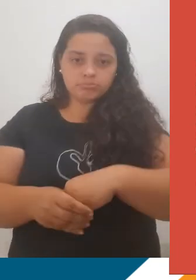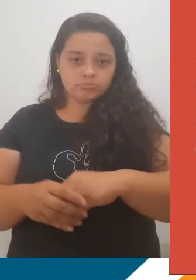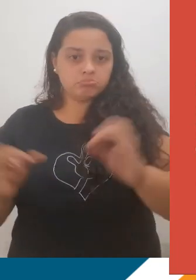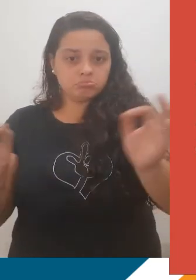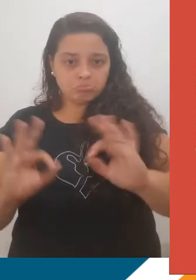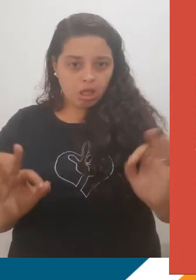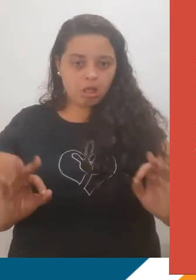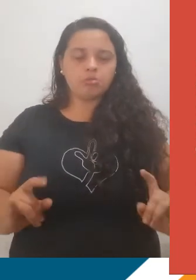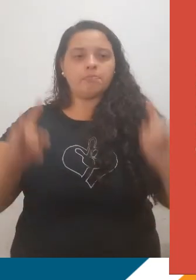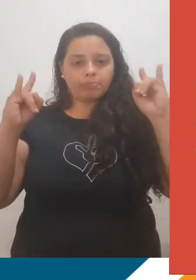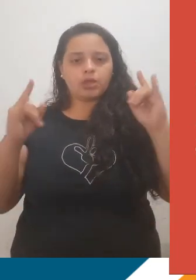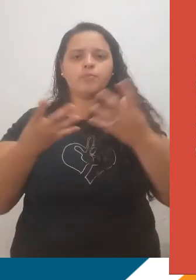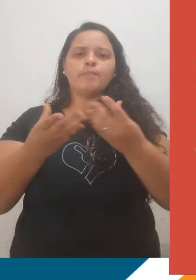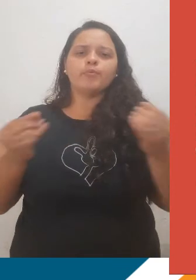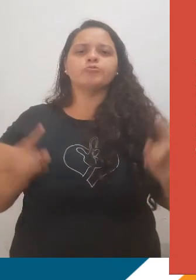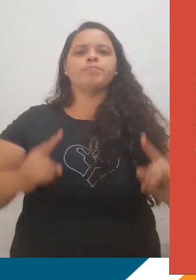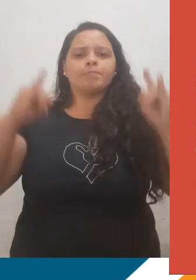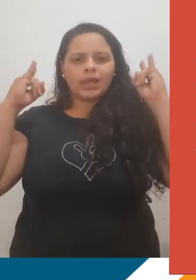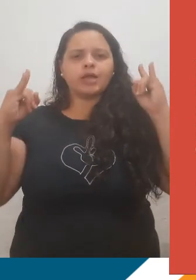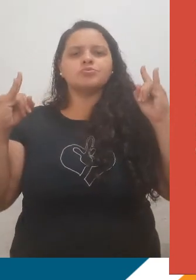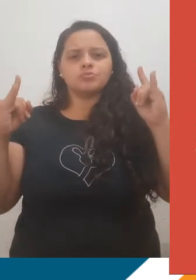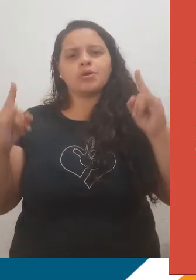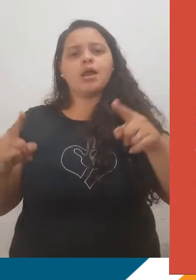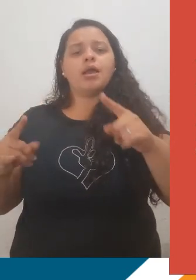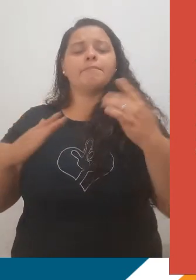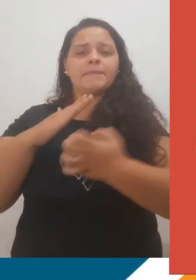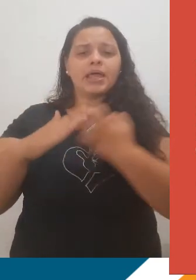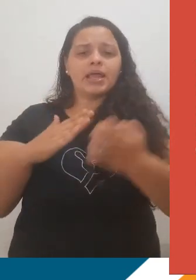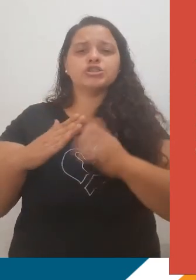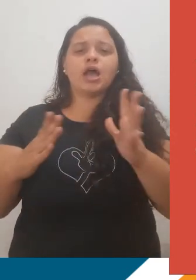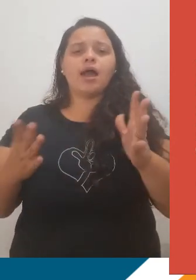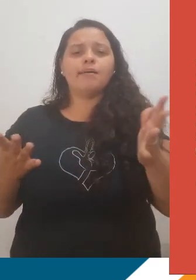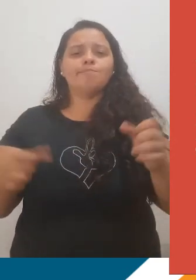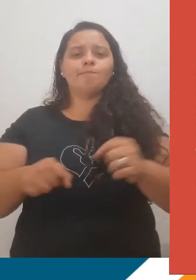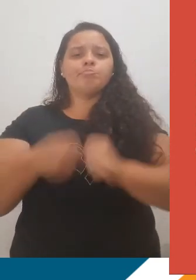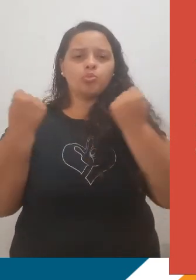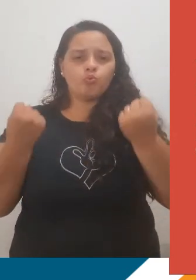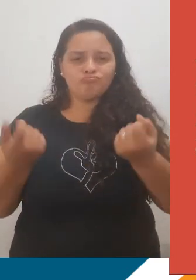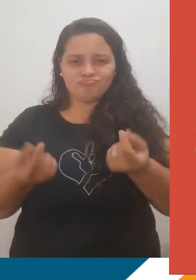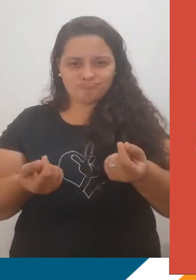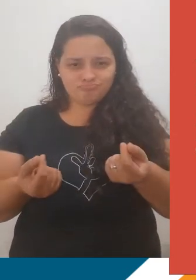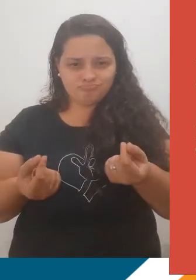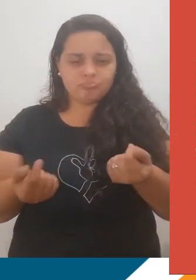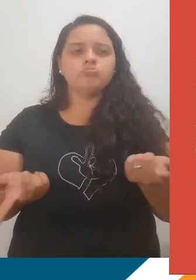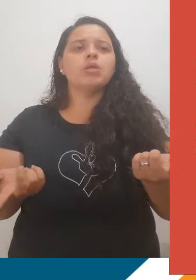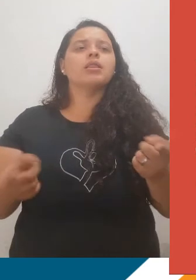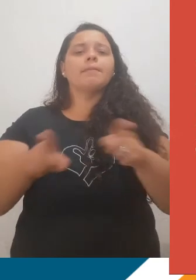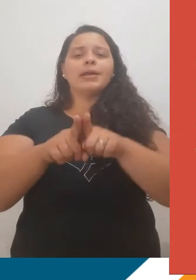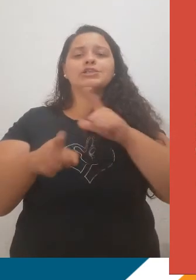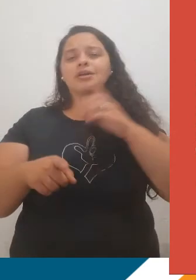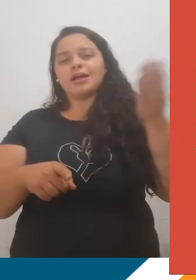esses prédios, né, muitos prédios de empresas que já tinham falido. Então a gente tinha, como eu falei, aquele problema de moradia, um problema